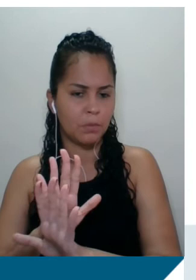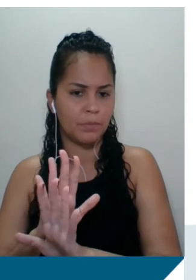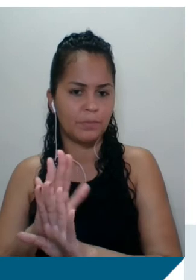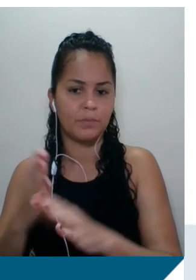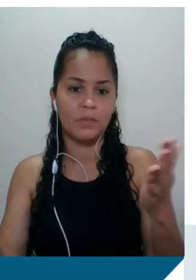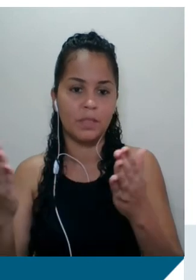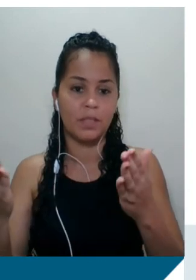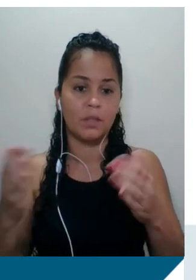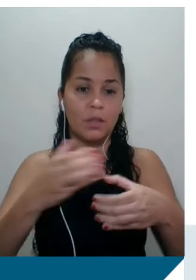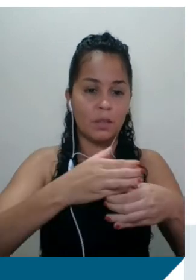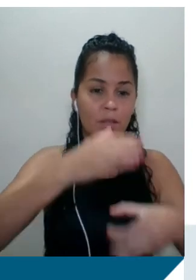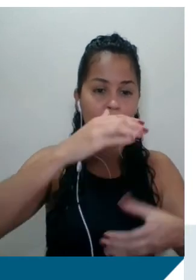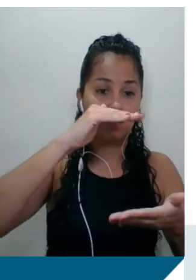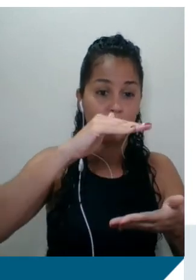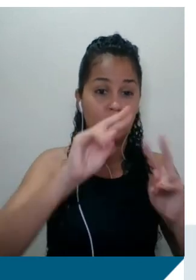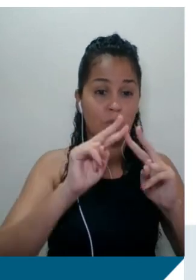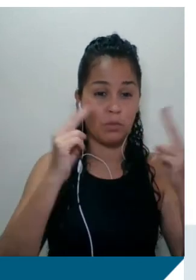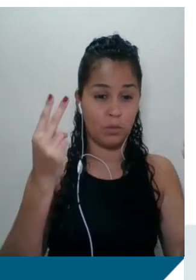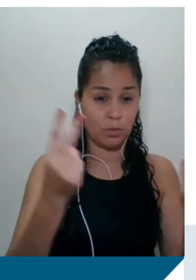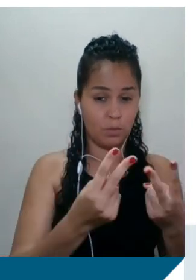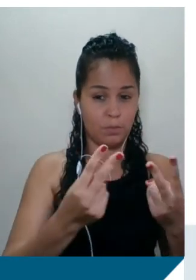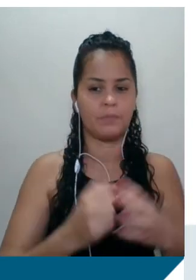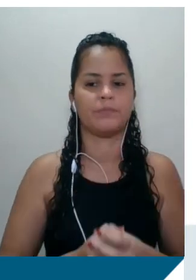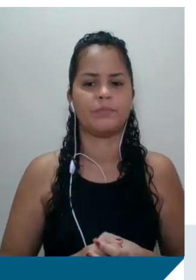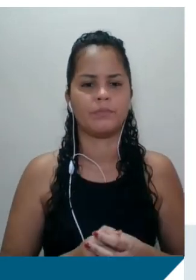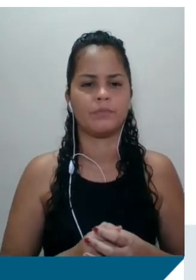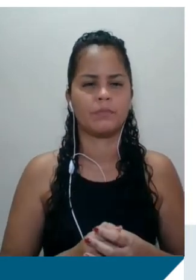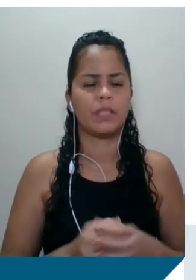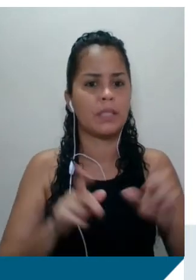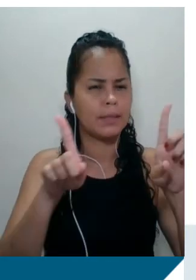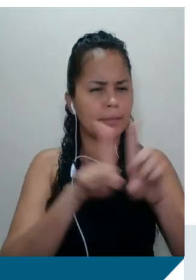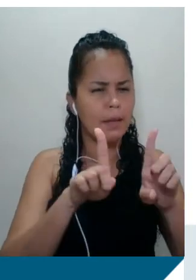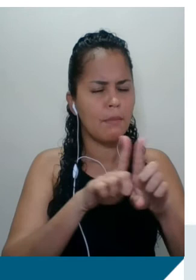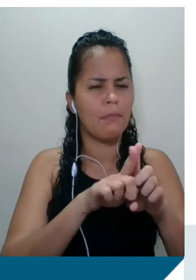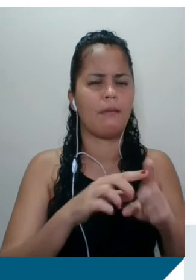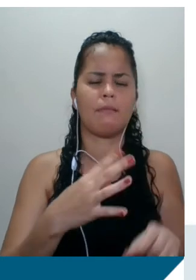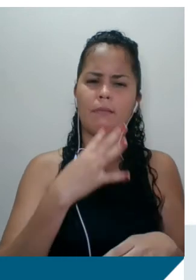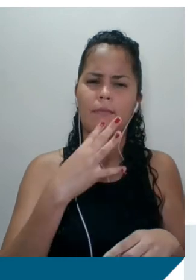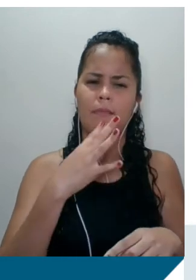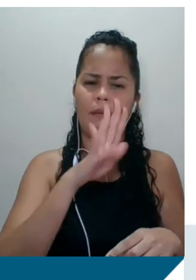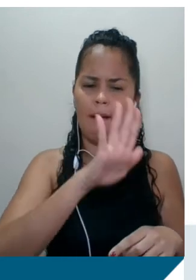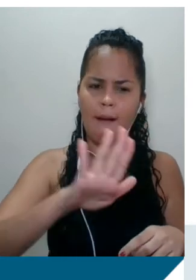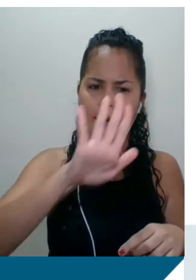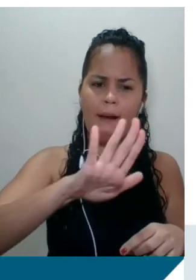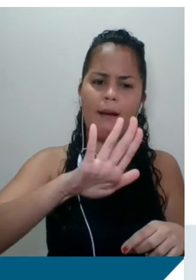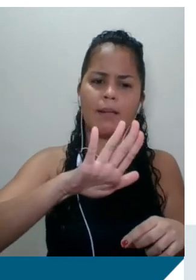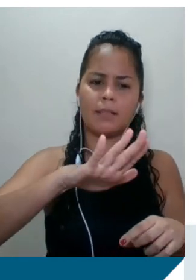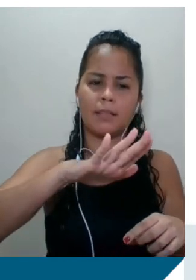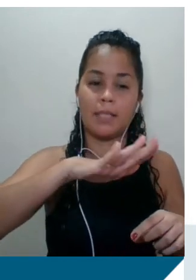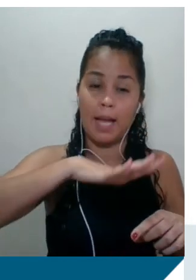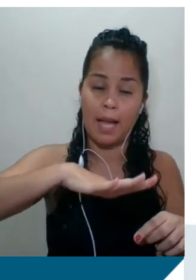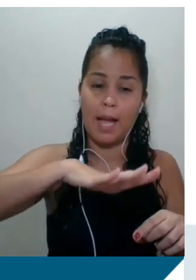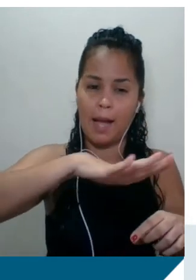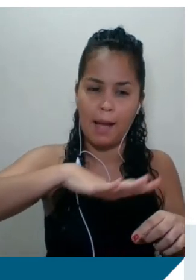cúbicos. Então, show. Podemos partir para o volume do cilindro agora. O volume do cilindro a gente